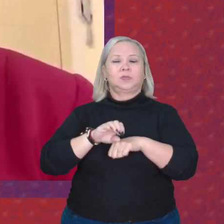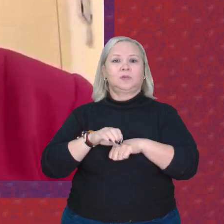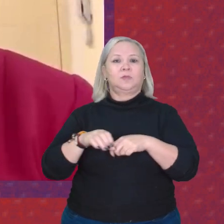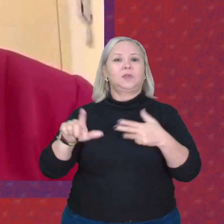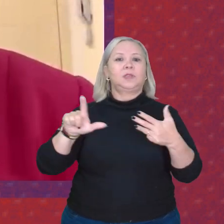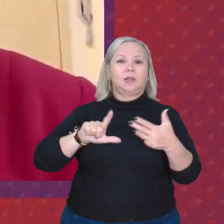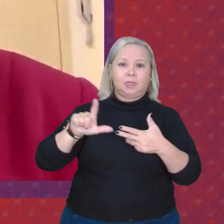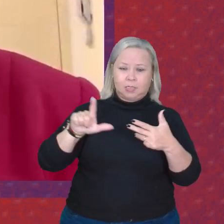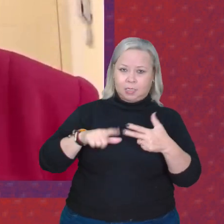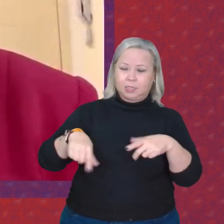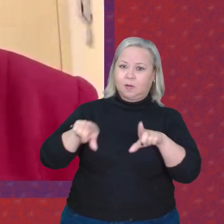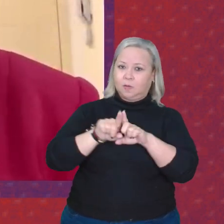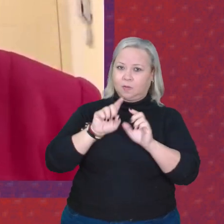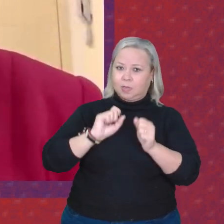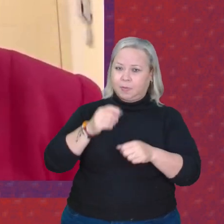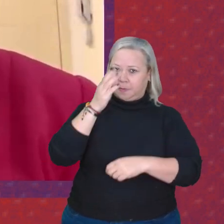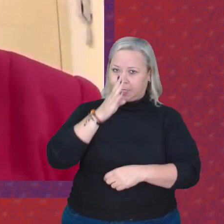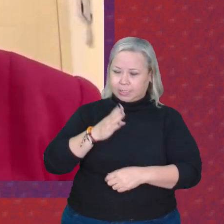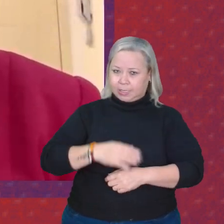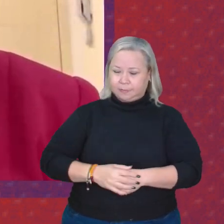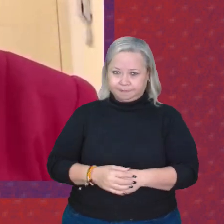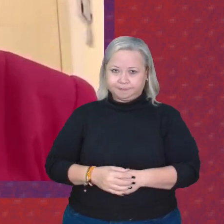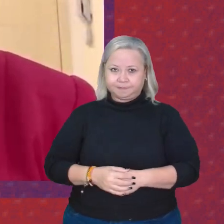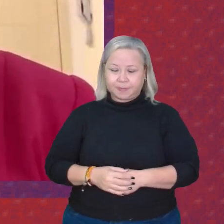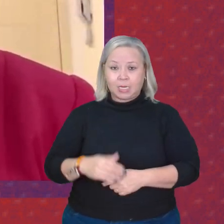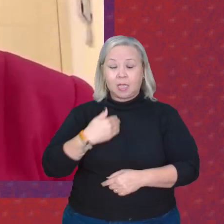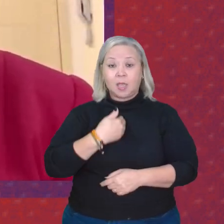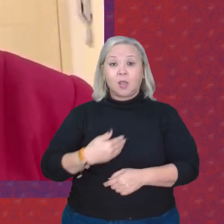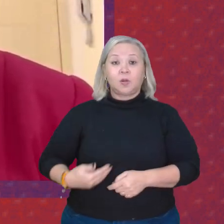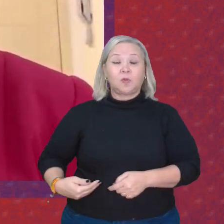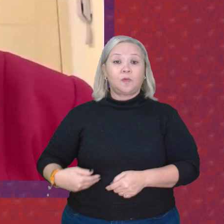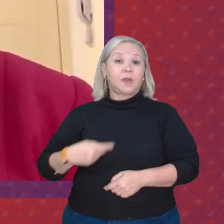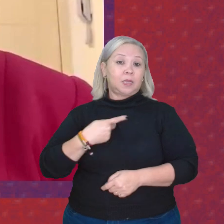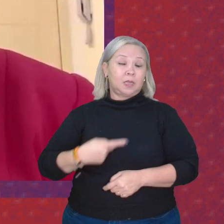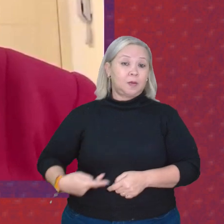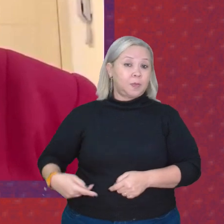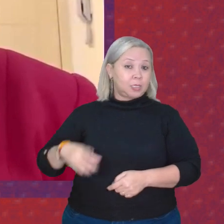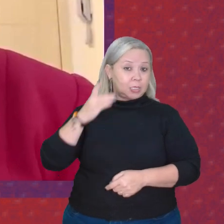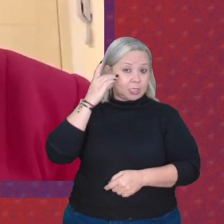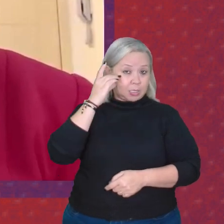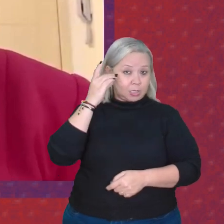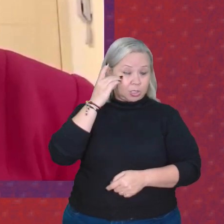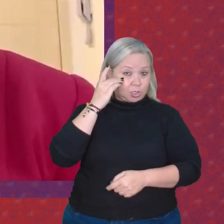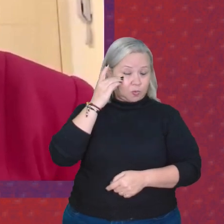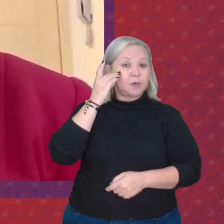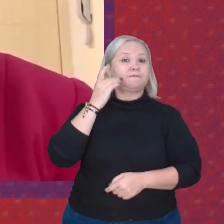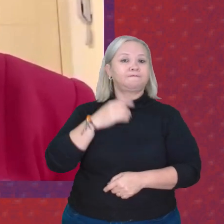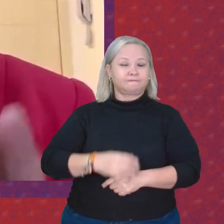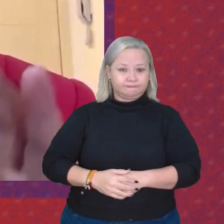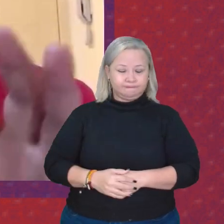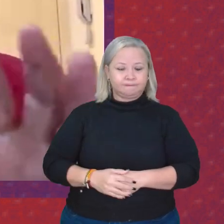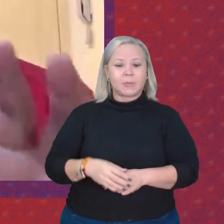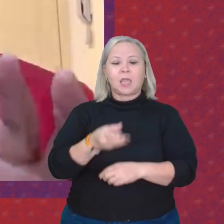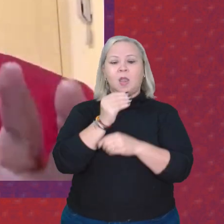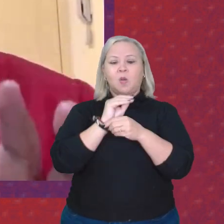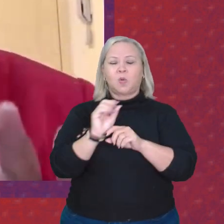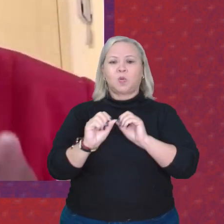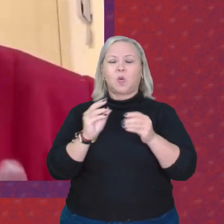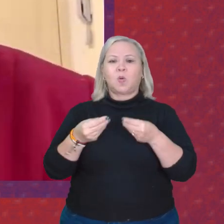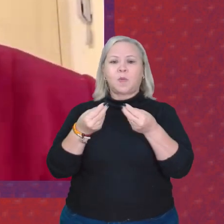legislação brasileira. No governo da presidenta Dilma, né, ela cuidou para dar